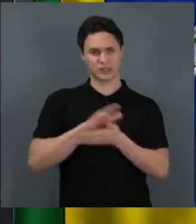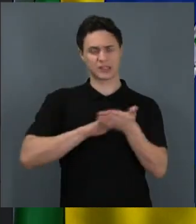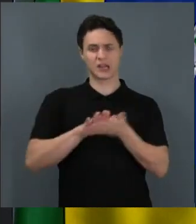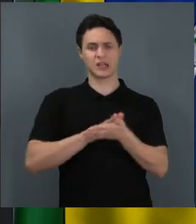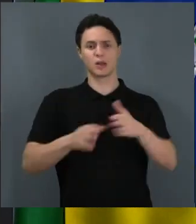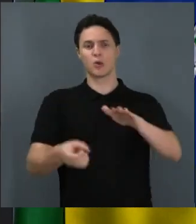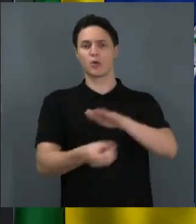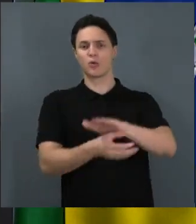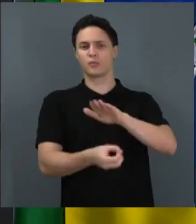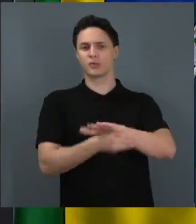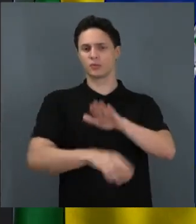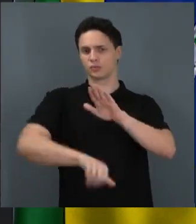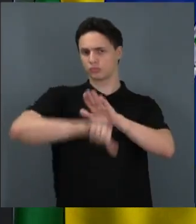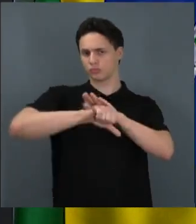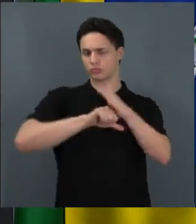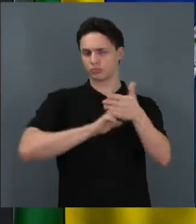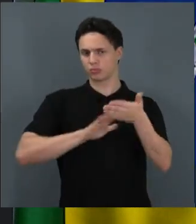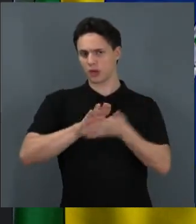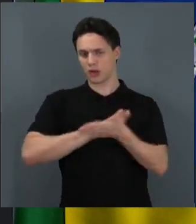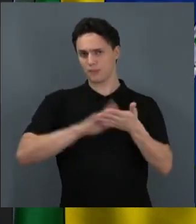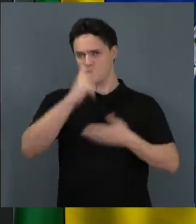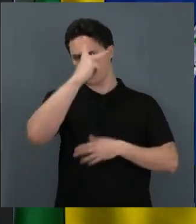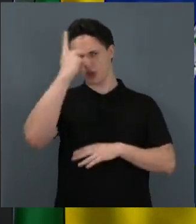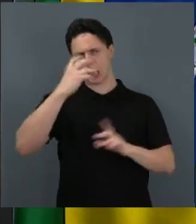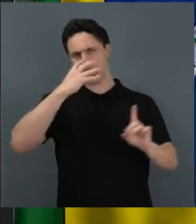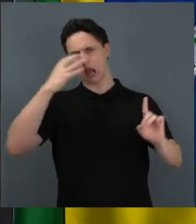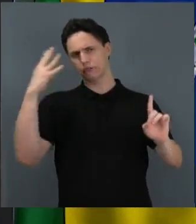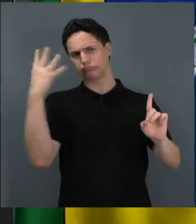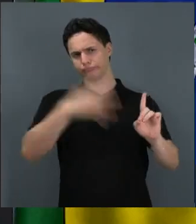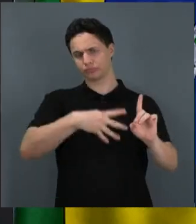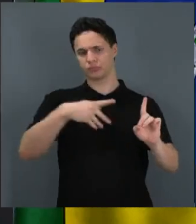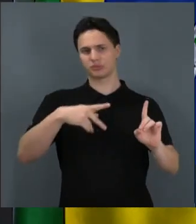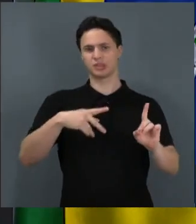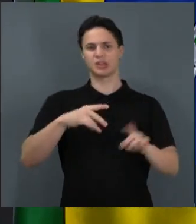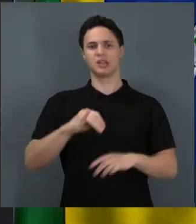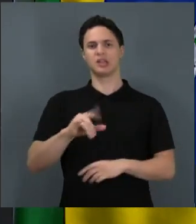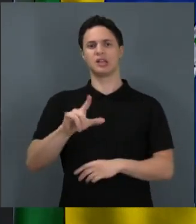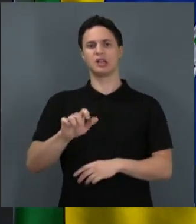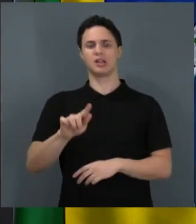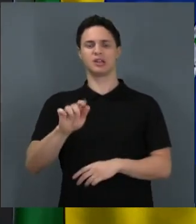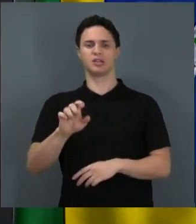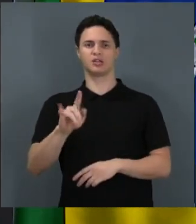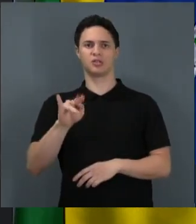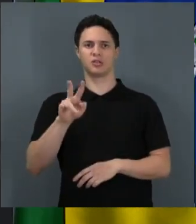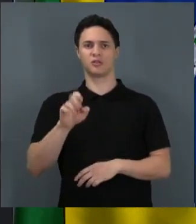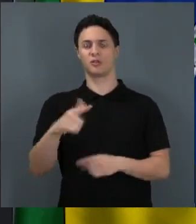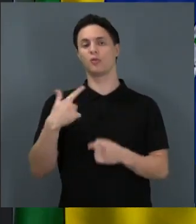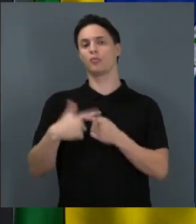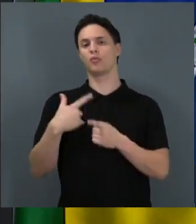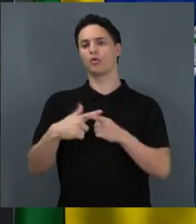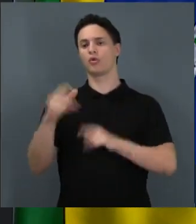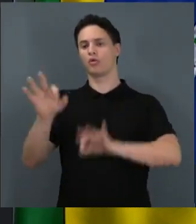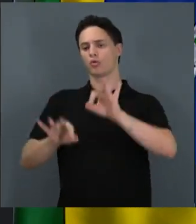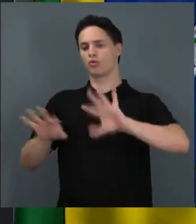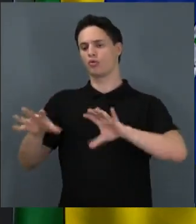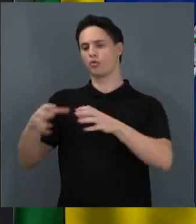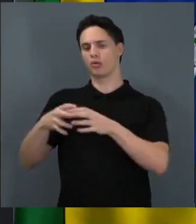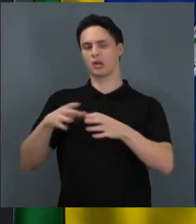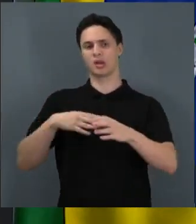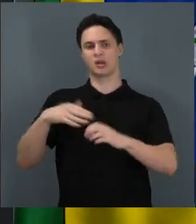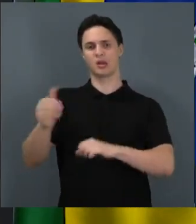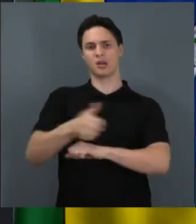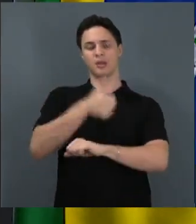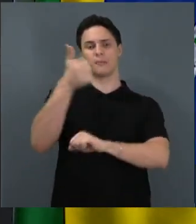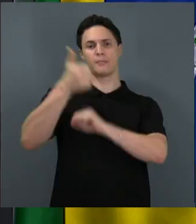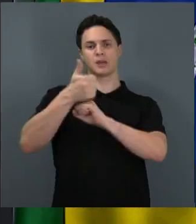corrupção. Alguém que está sendo acusado e foi tornado inelegível porque reuniu embaixadores no exercício da sua